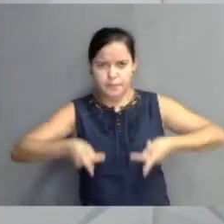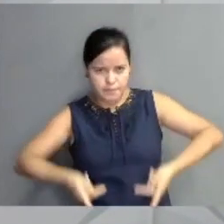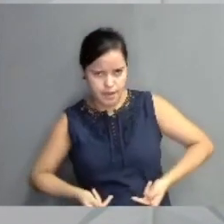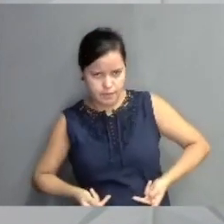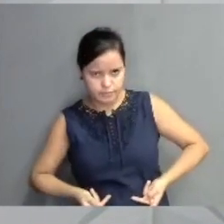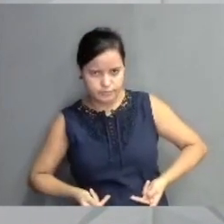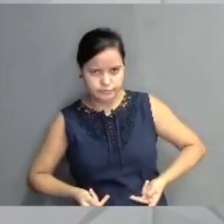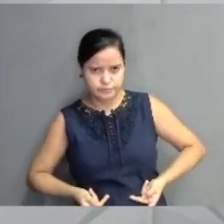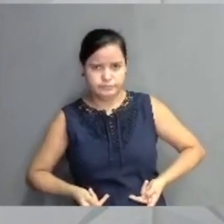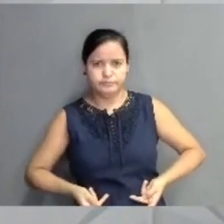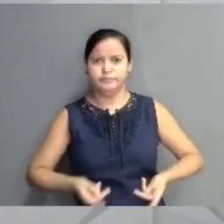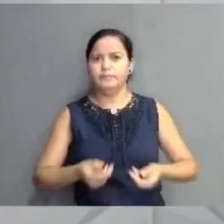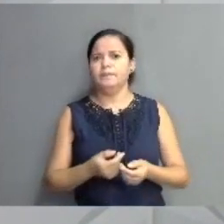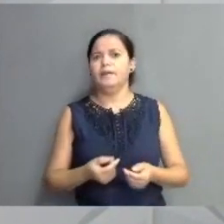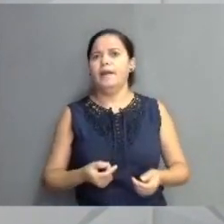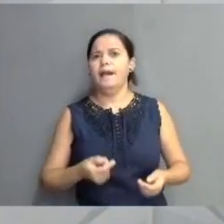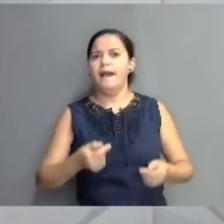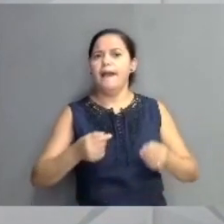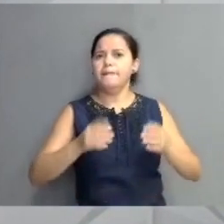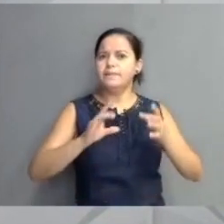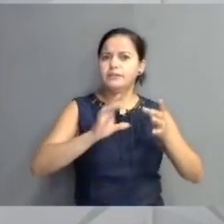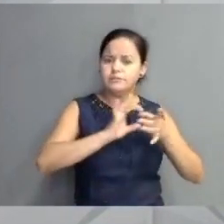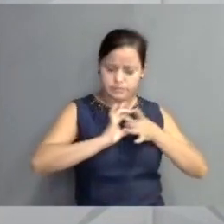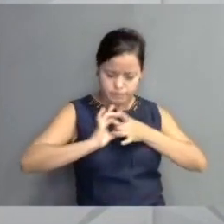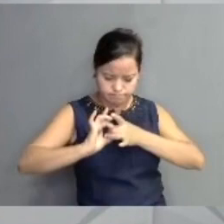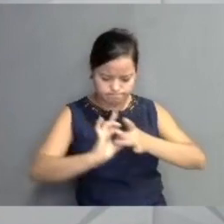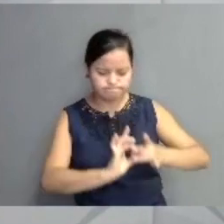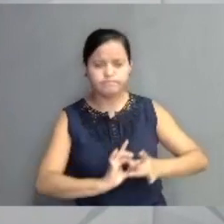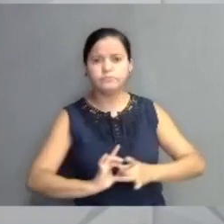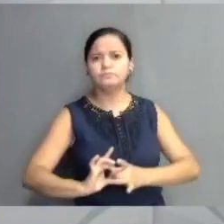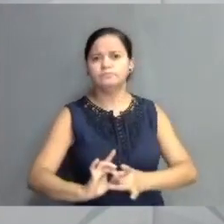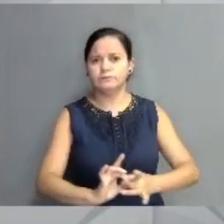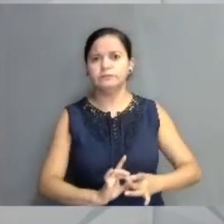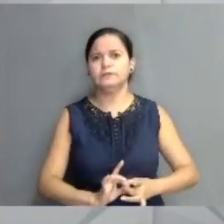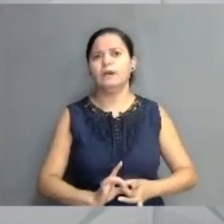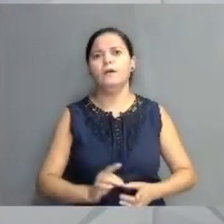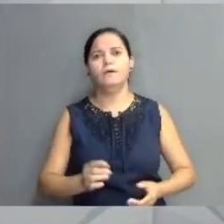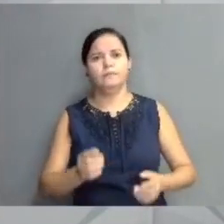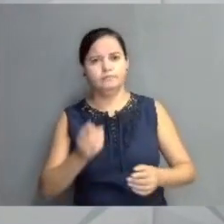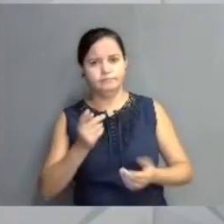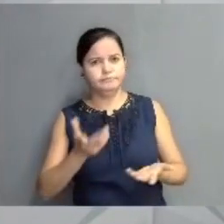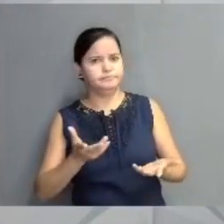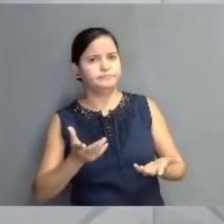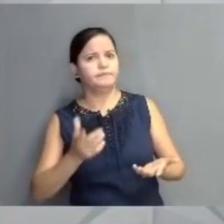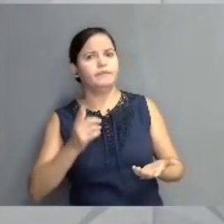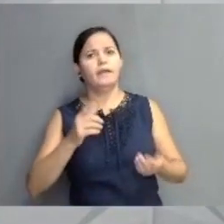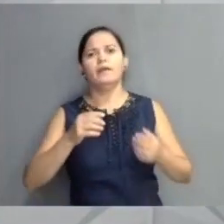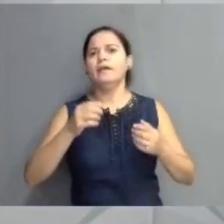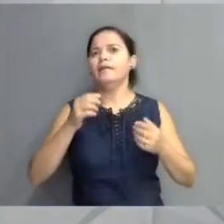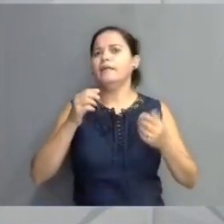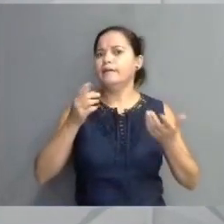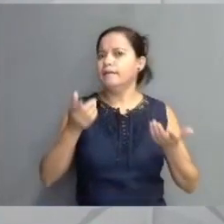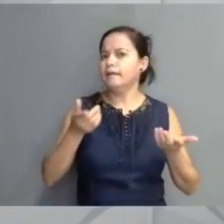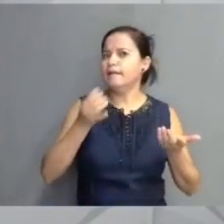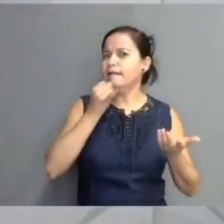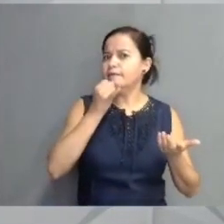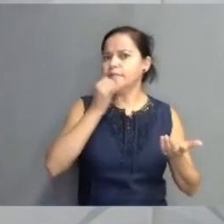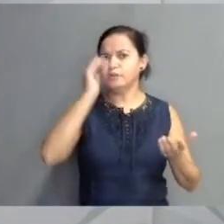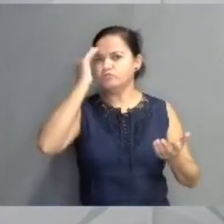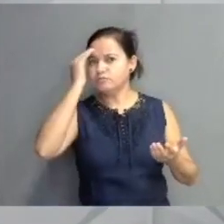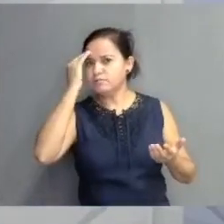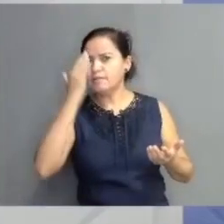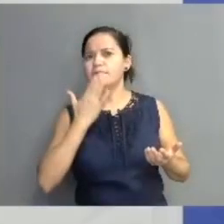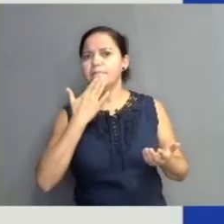corpo, né? Mas o corpo sem ela vai ficar sem uma função, tá certo? Então, para a gente compreender